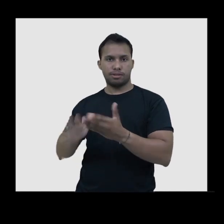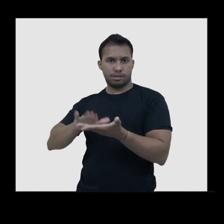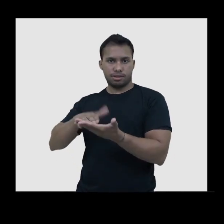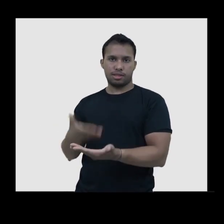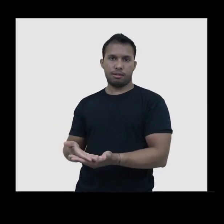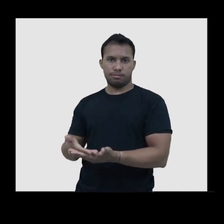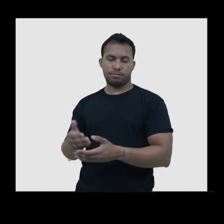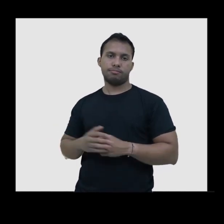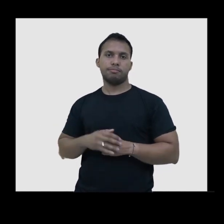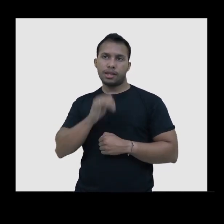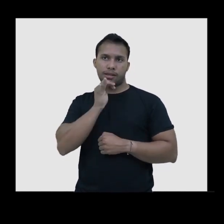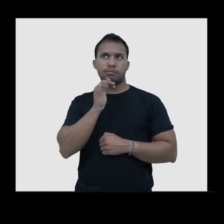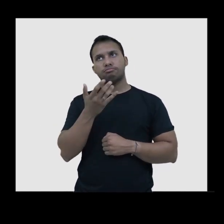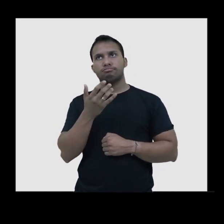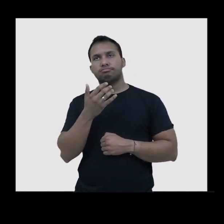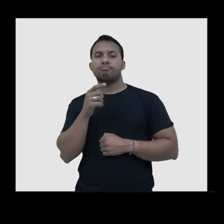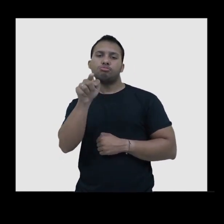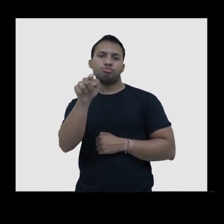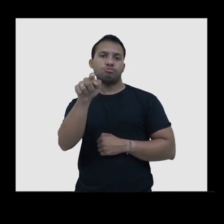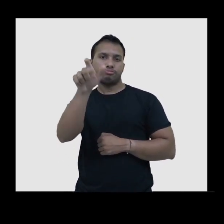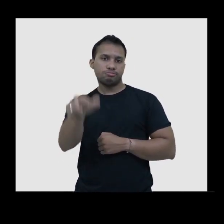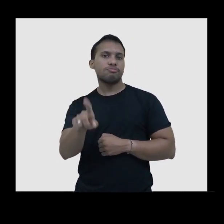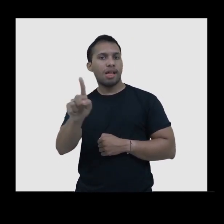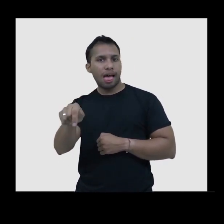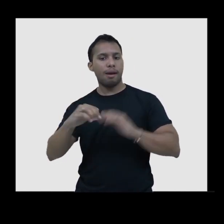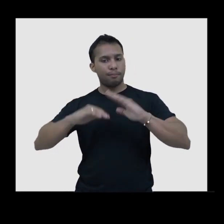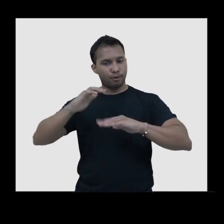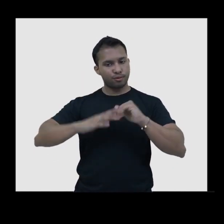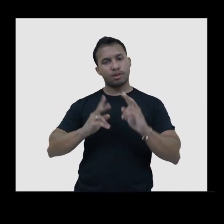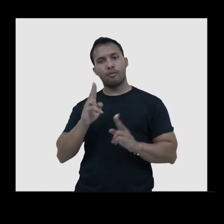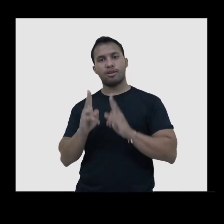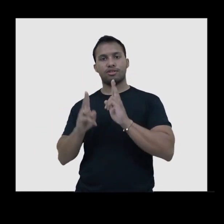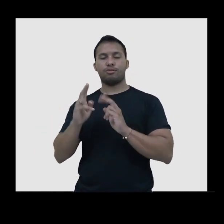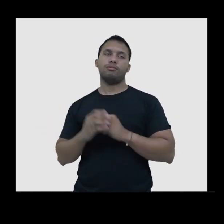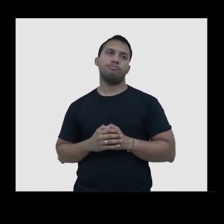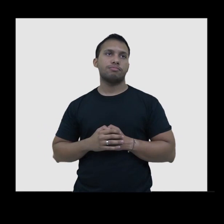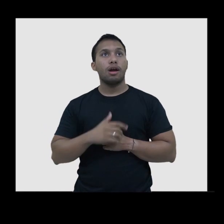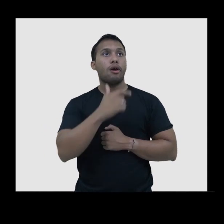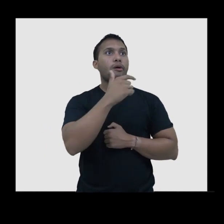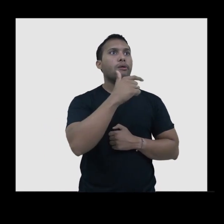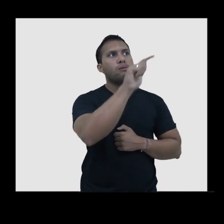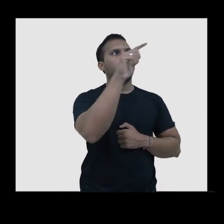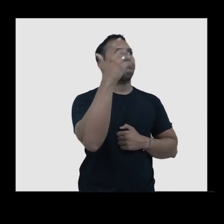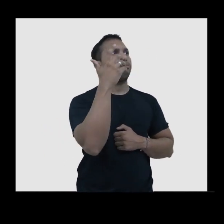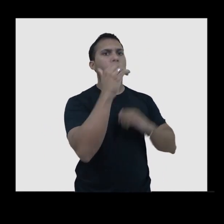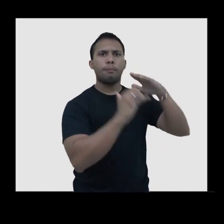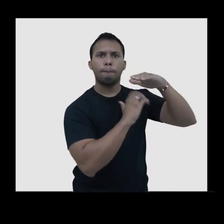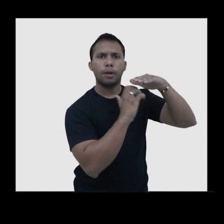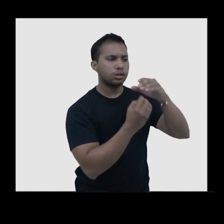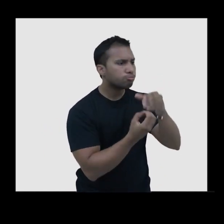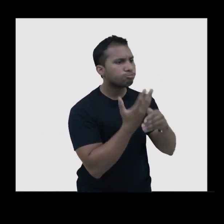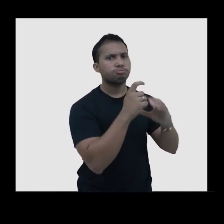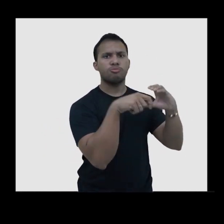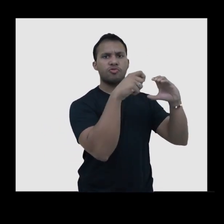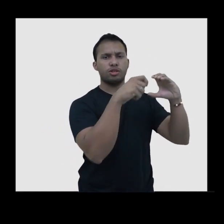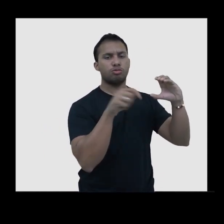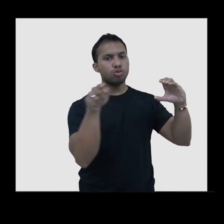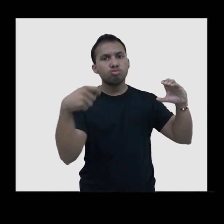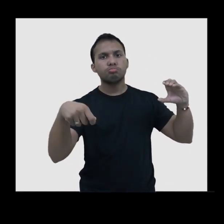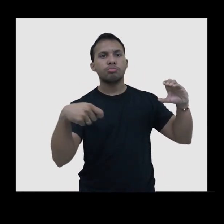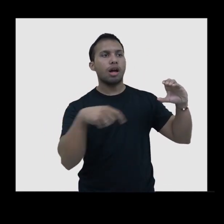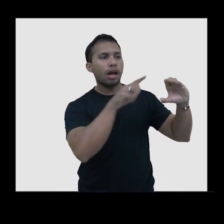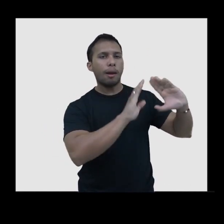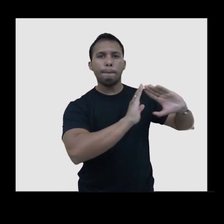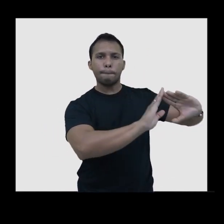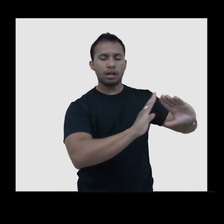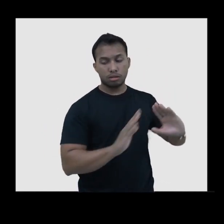você recebe um vídeo para colocar a janela de libras nele, né? Então a gente tem o vídeo base que a gente recebeu, produzido por outra pessoa,